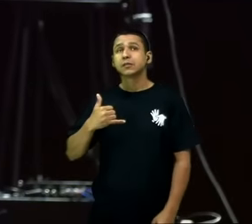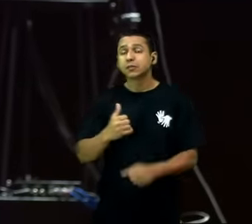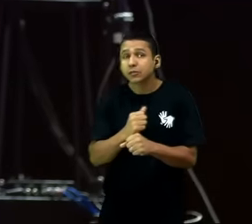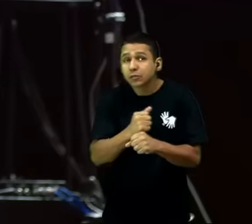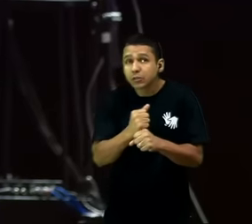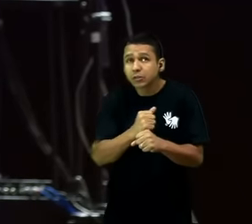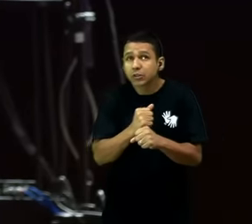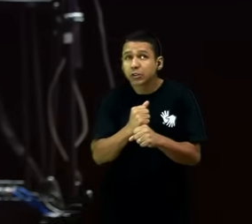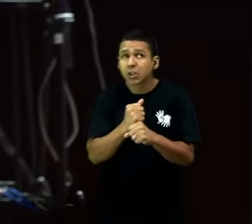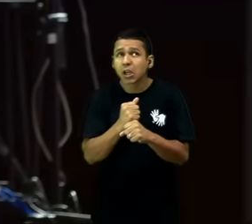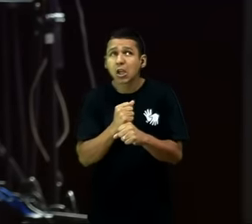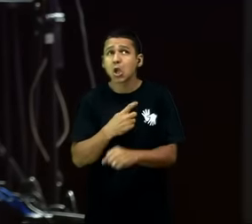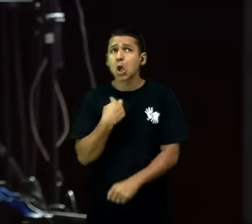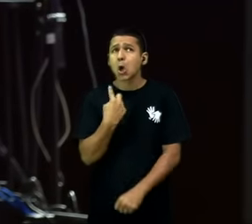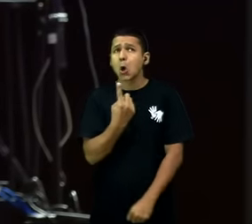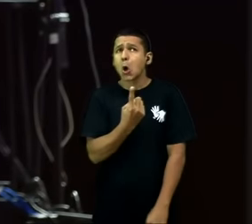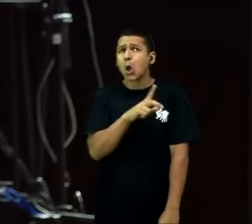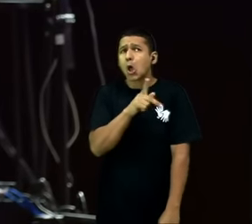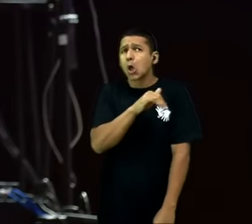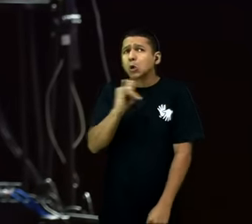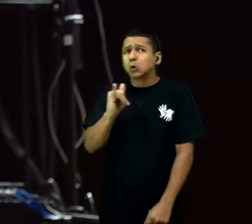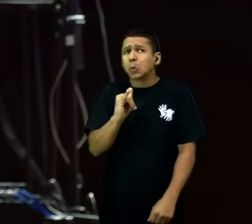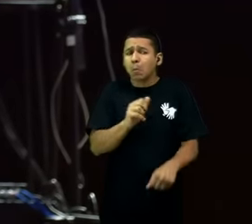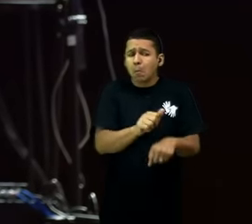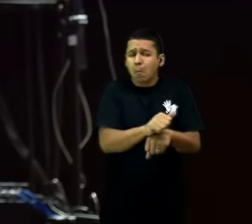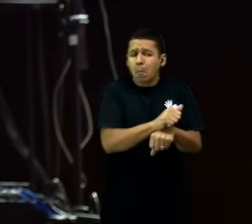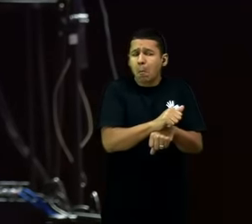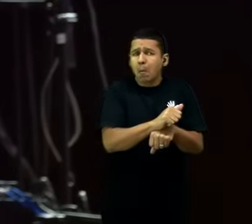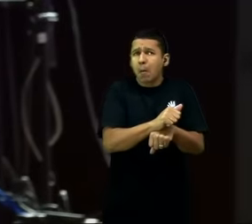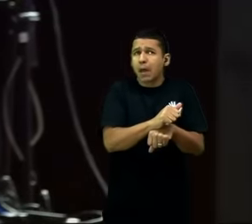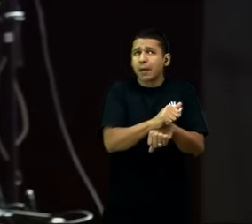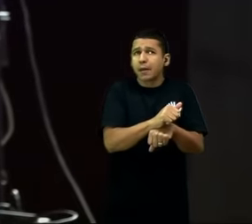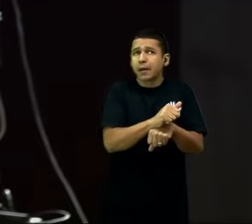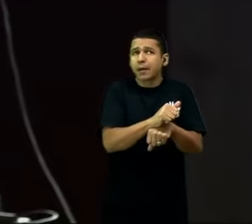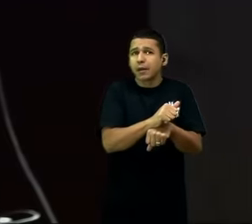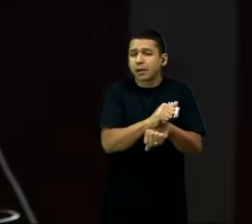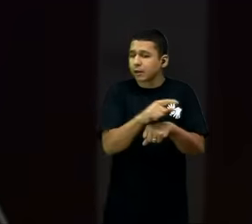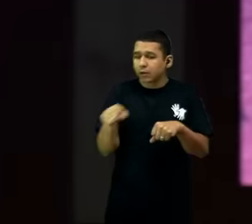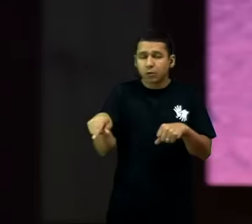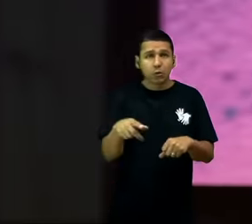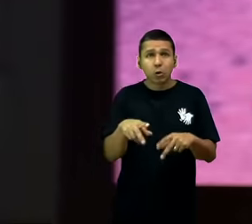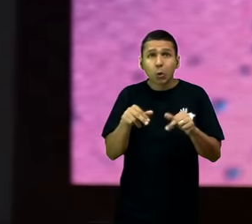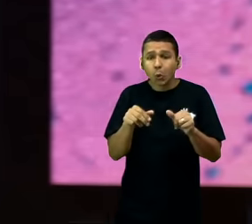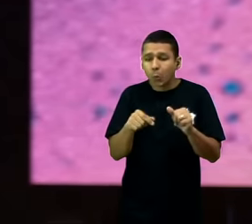Vinte anos que o nosso pai da fé está criando um garoto e nunca mostrou para o garoto quem é Deus.